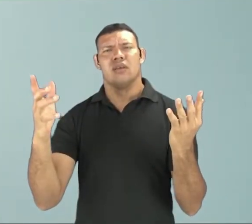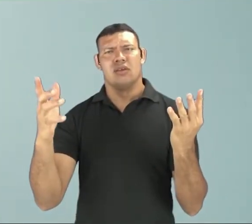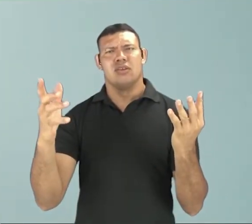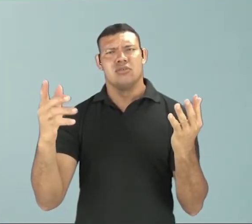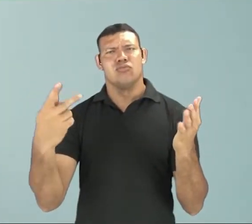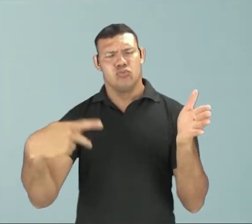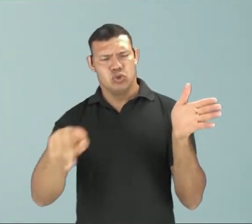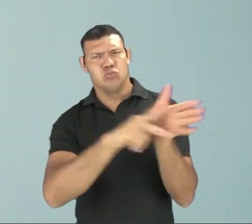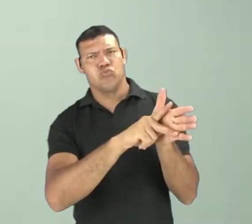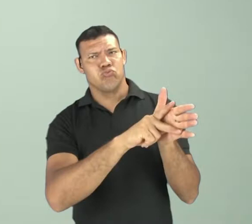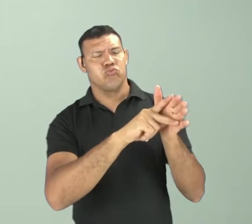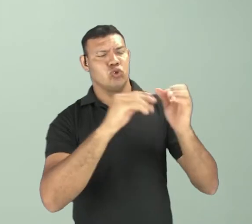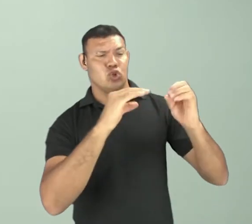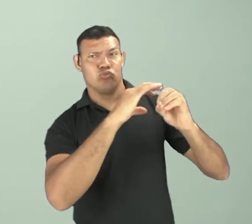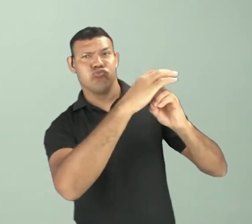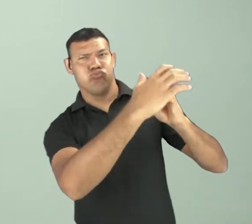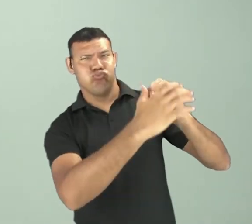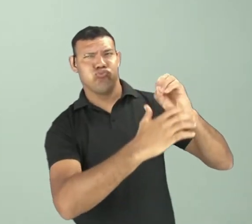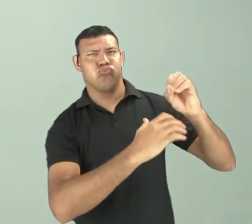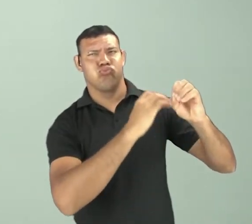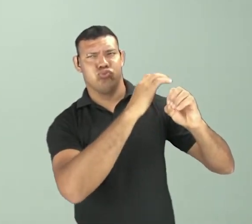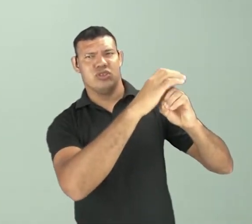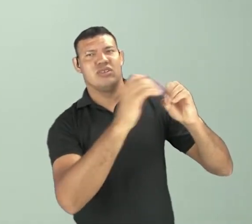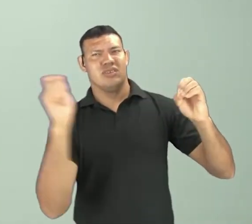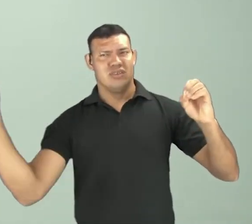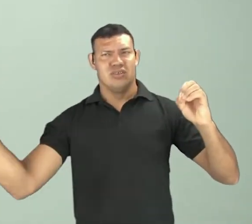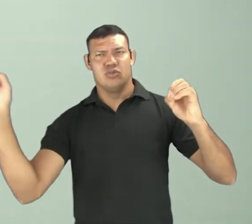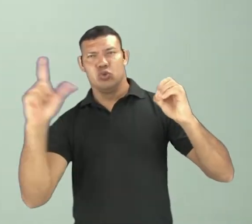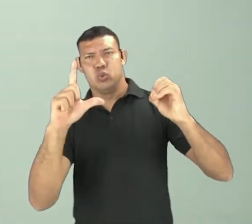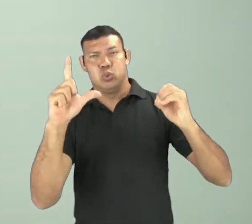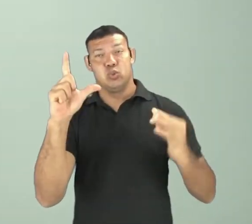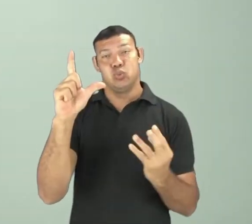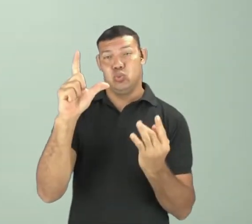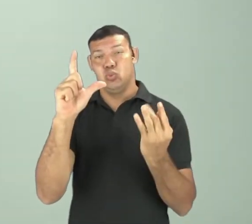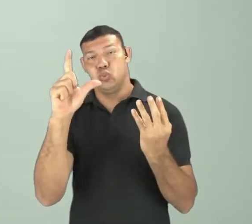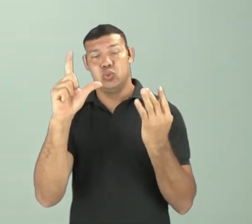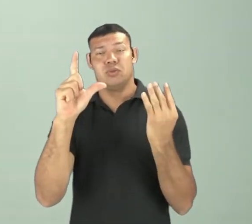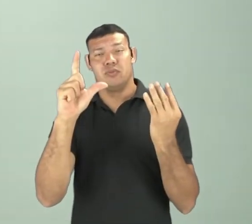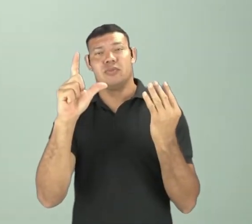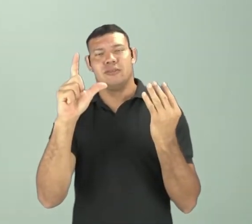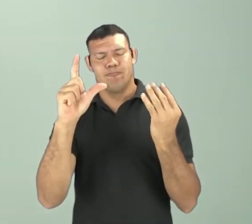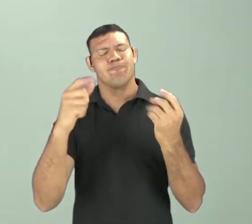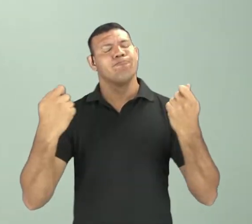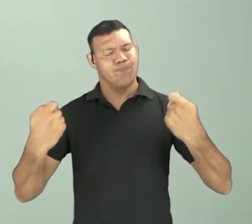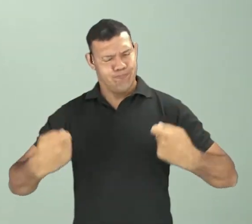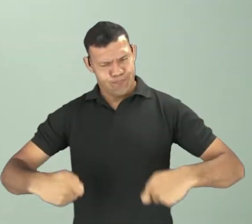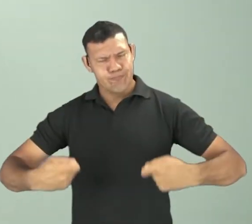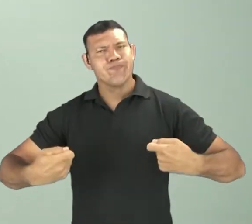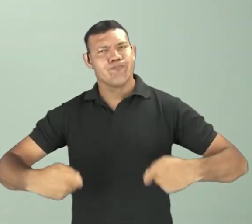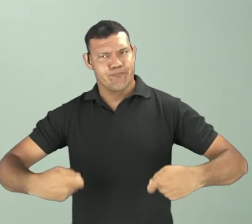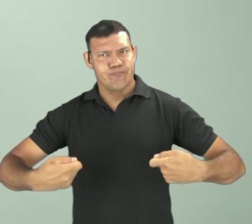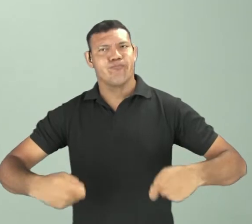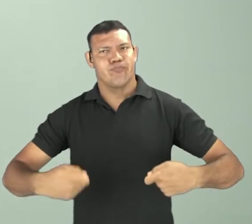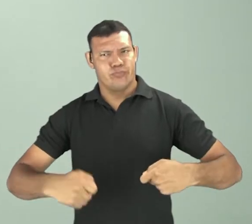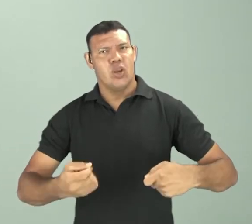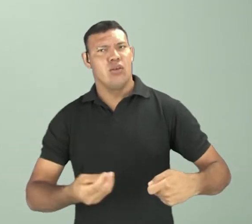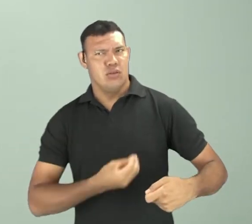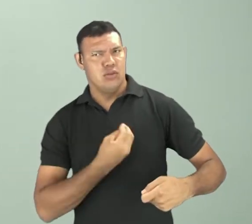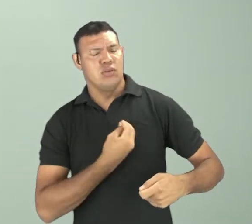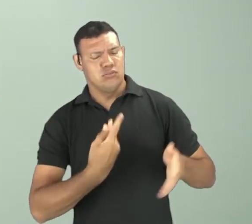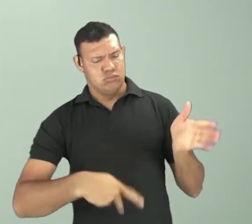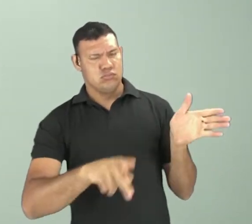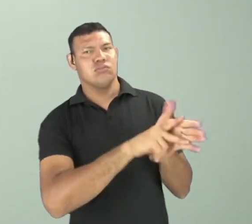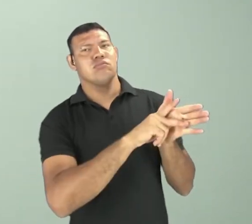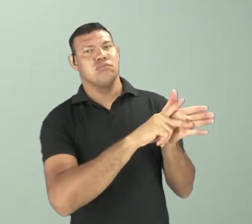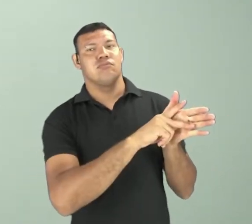atmosfera e são responsáveis pelo efeito estufa, que, como eu já falei também, ele é necessário para que haja vida no nosso planeta.